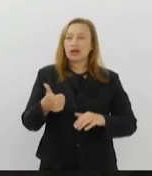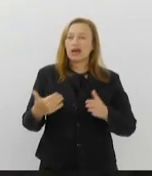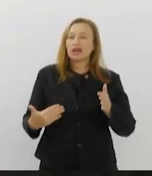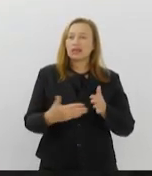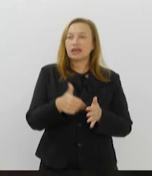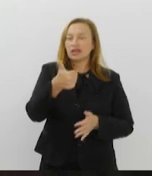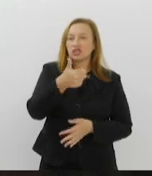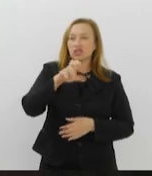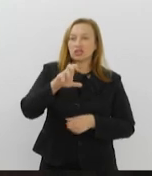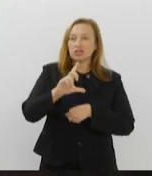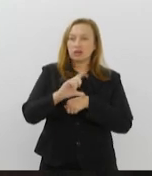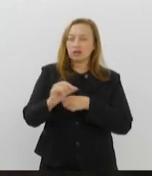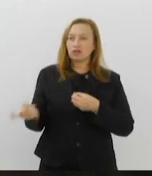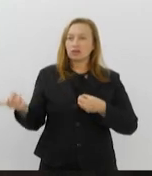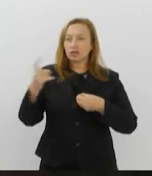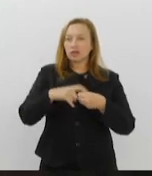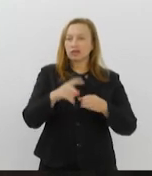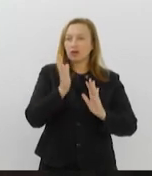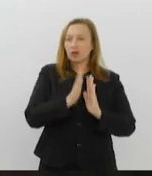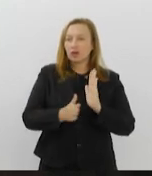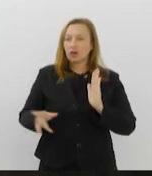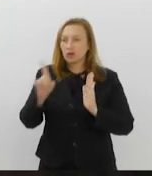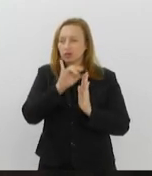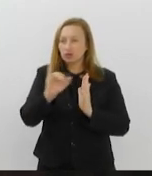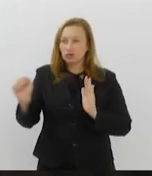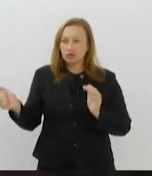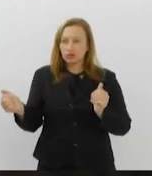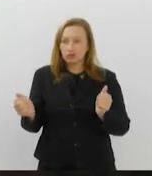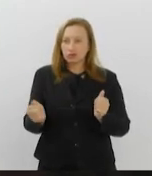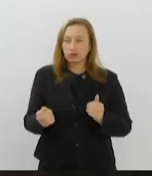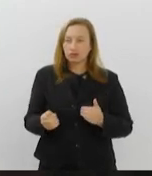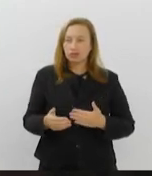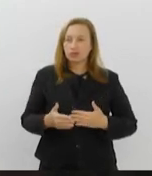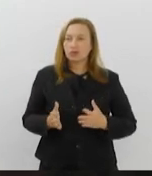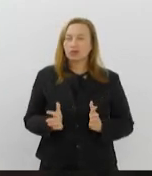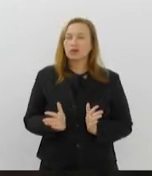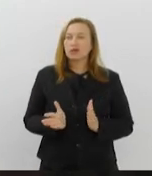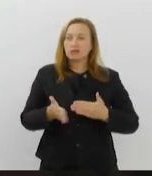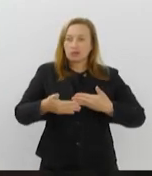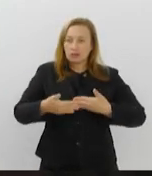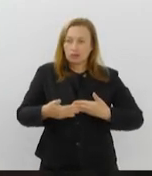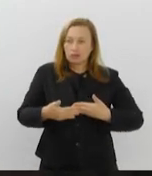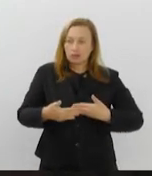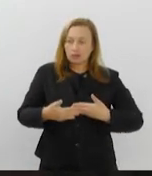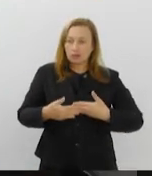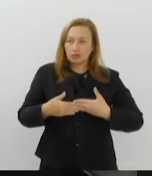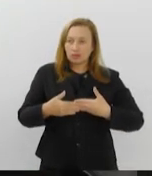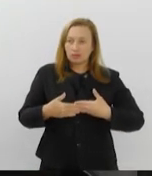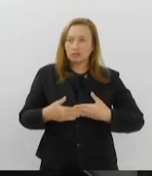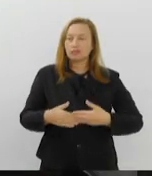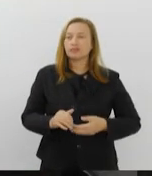15 horas quando retornaremos com a ordem do dia está suspensa a